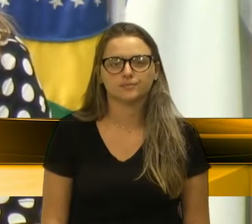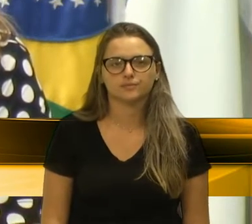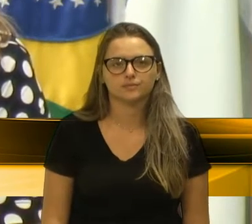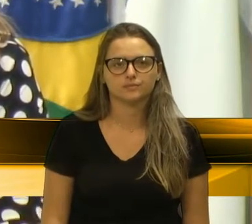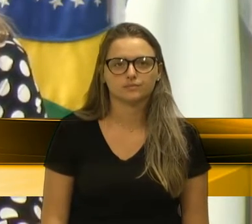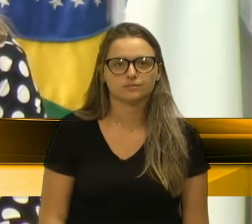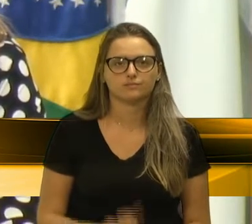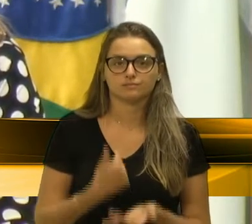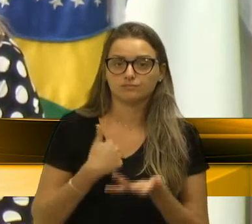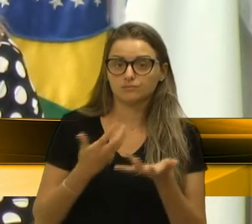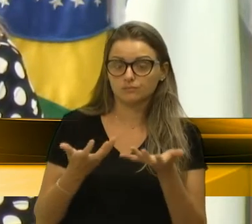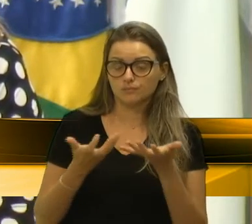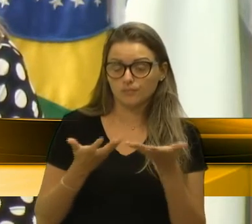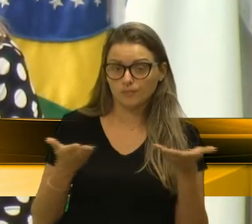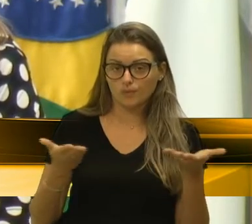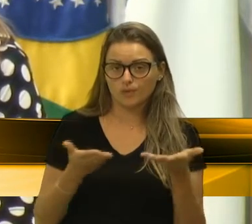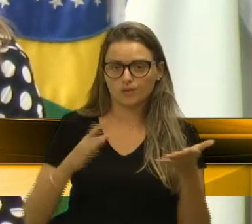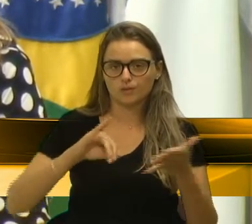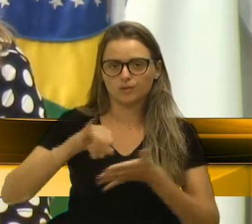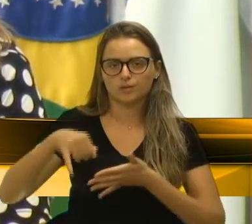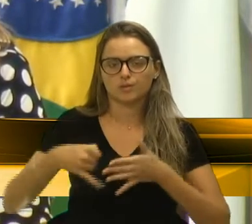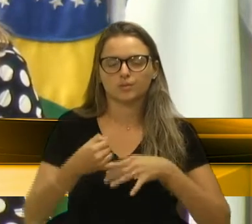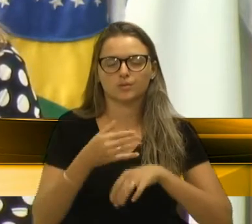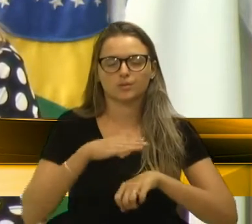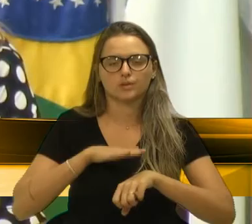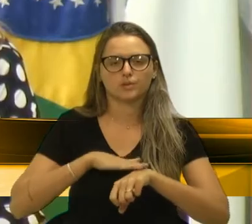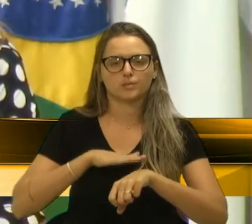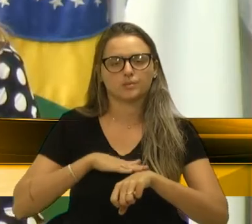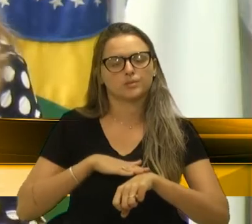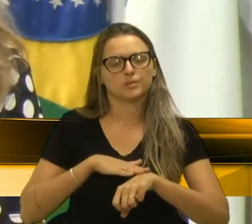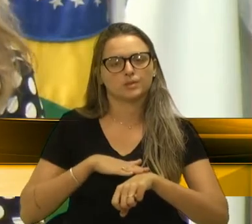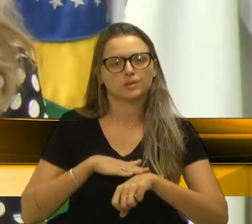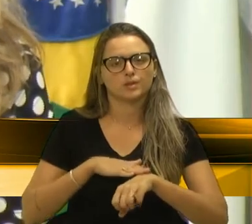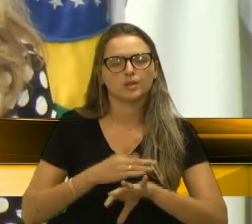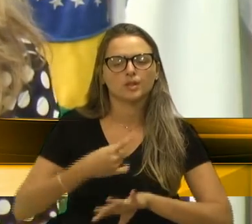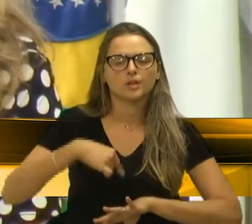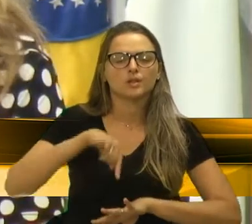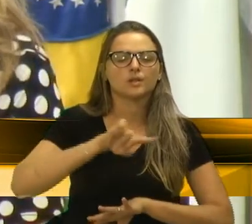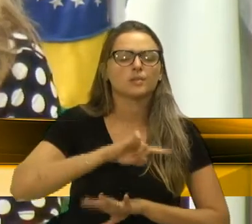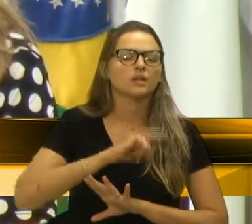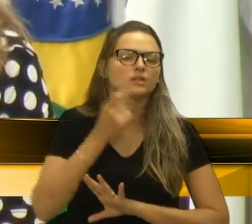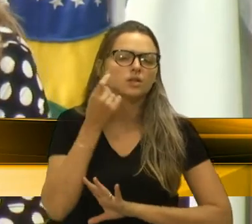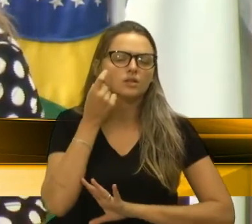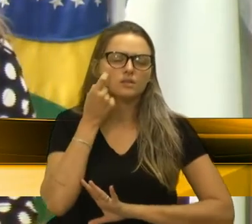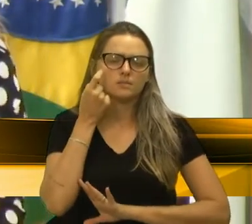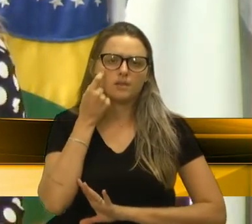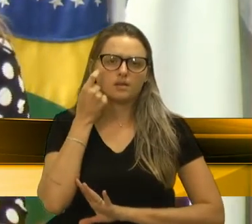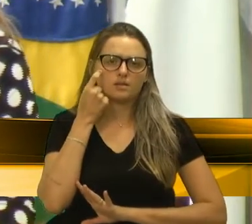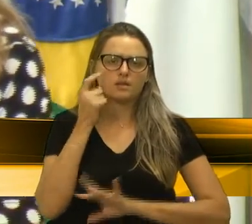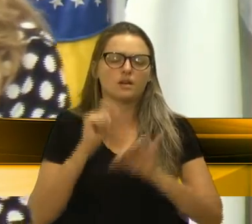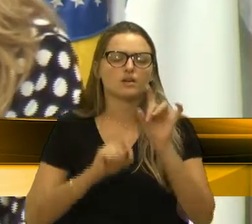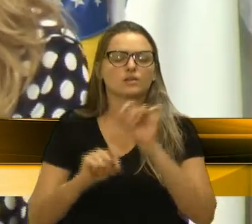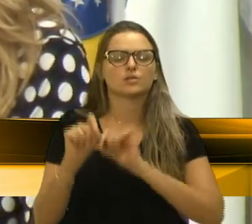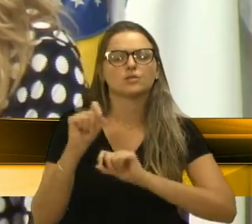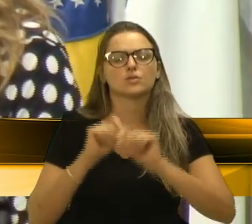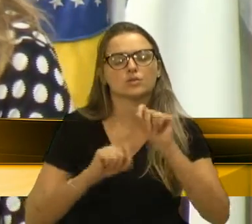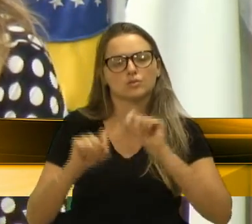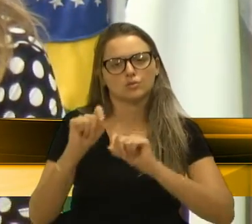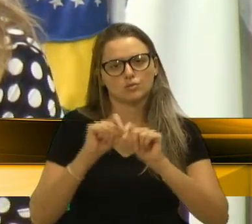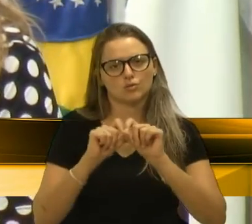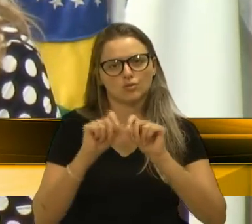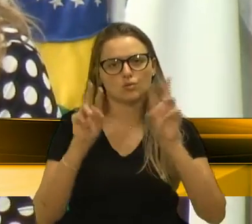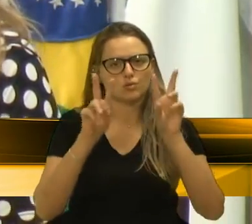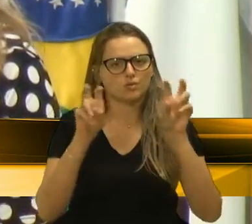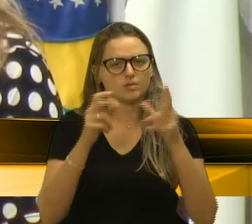Eu quero, então, aproveitar esse espaço para a gente refletir sobre as questões